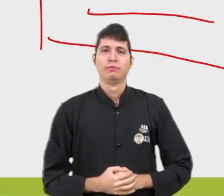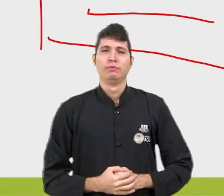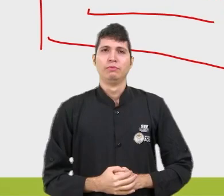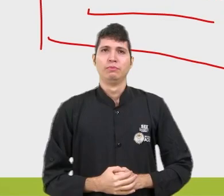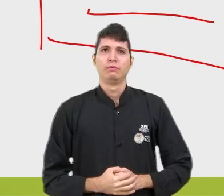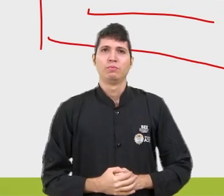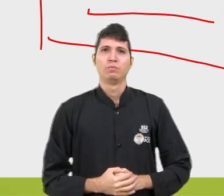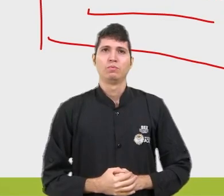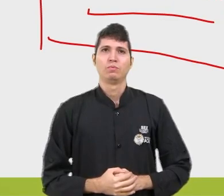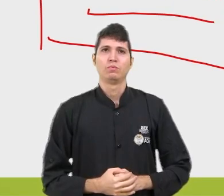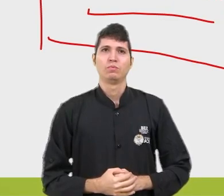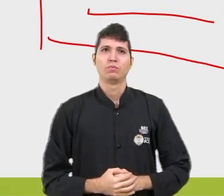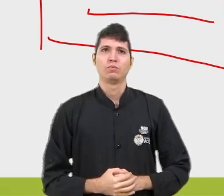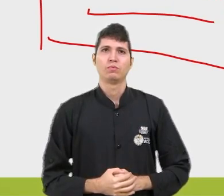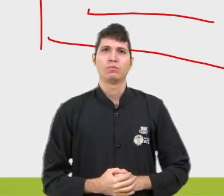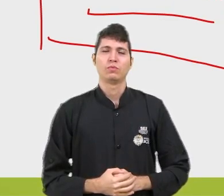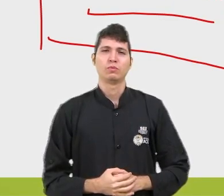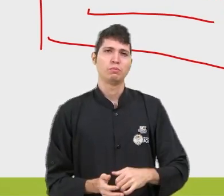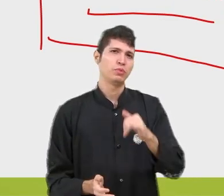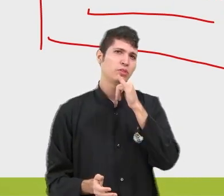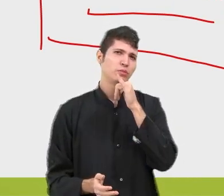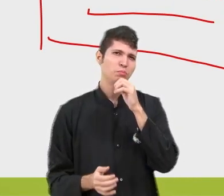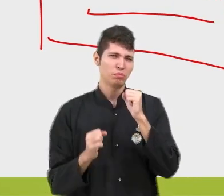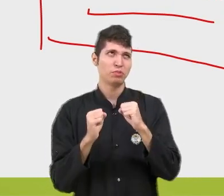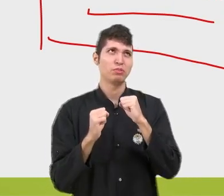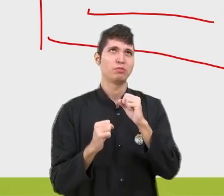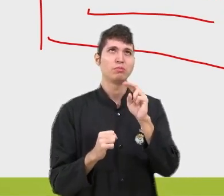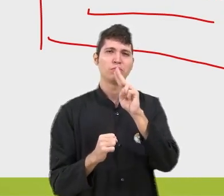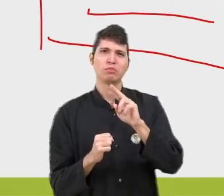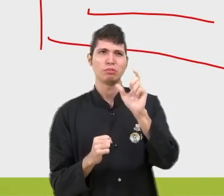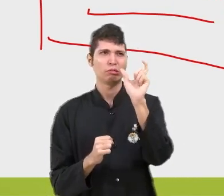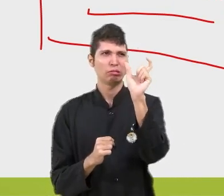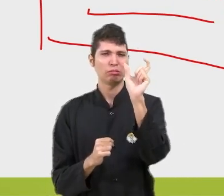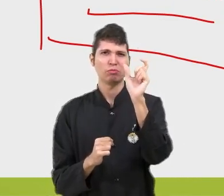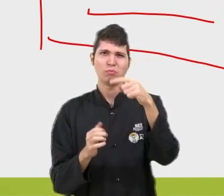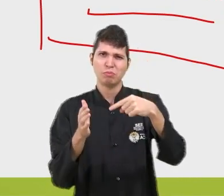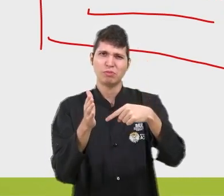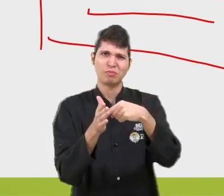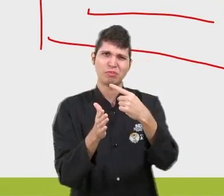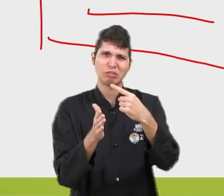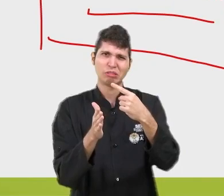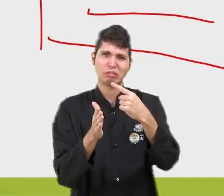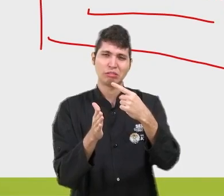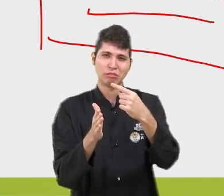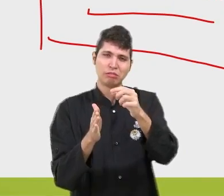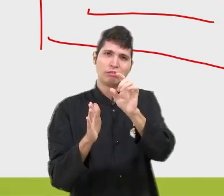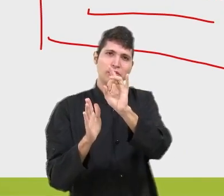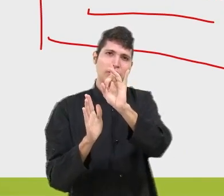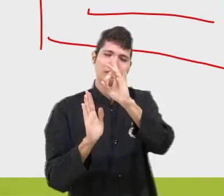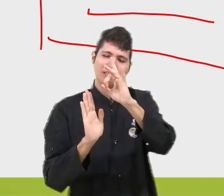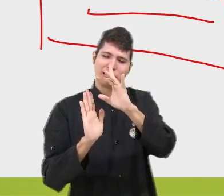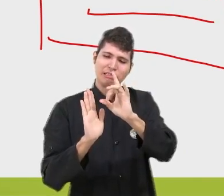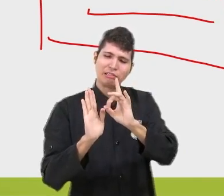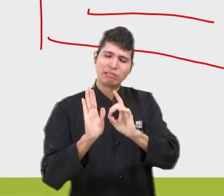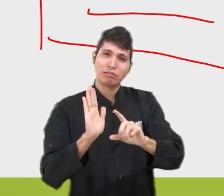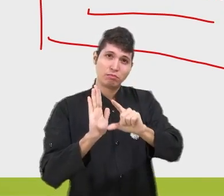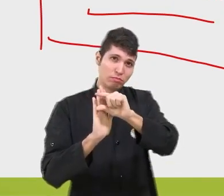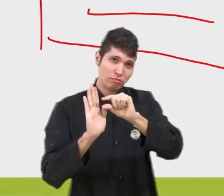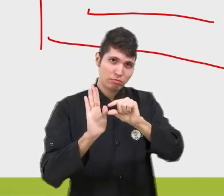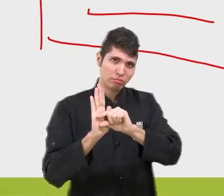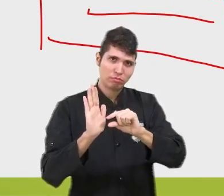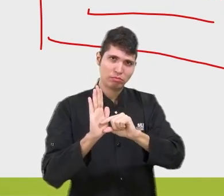assim, vamos dizer, uma vez em cada parágrafo, né? Para você dizer que não fugiu do tema. Mas se não for o caso, evite